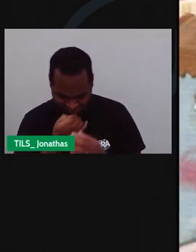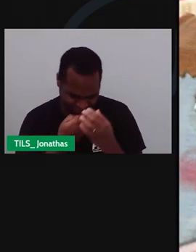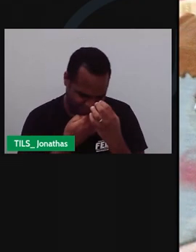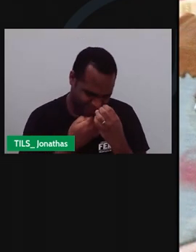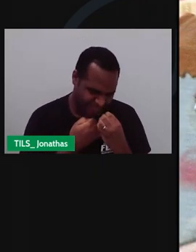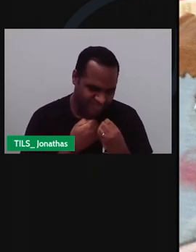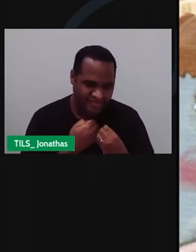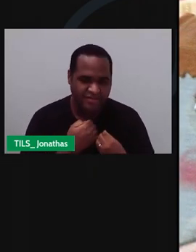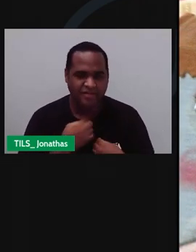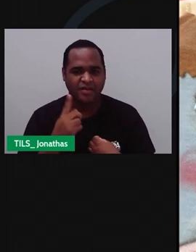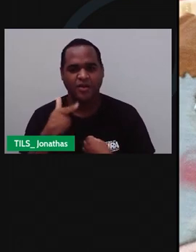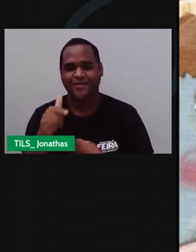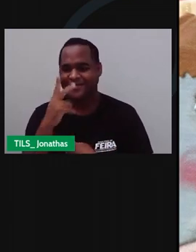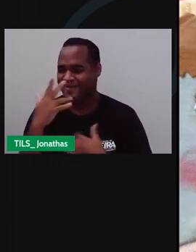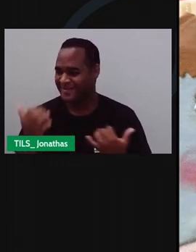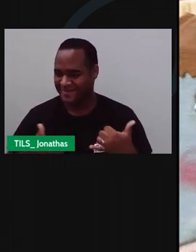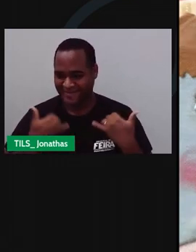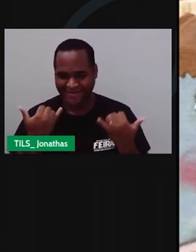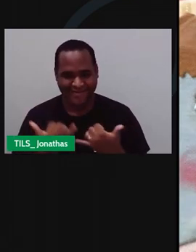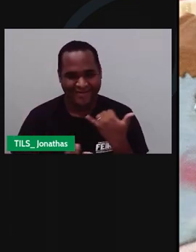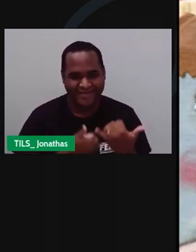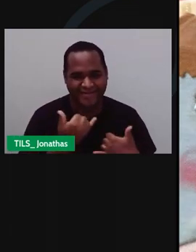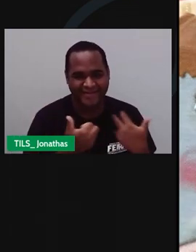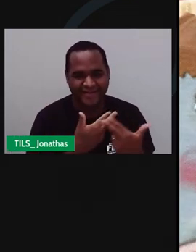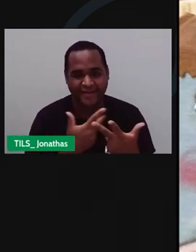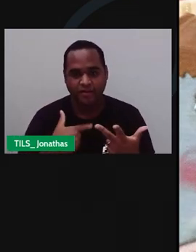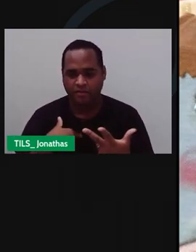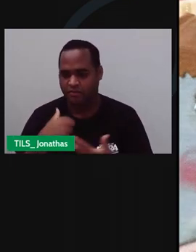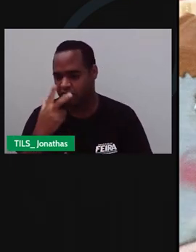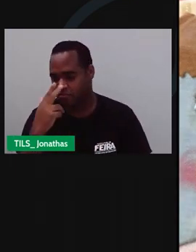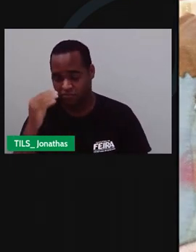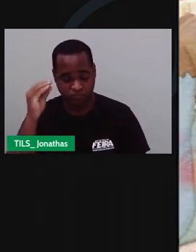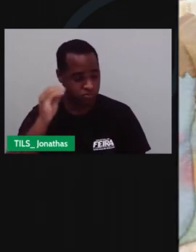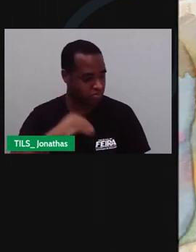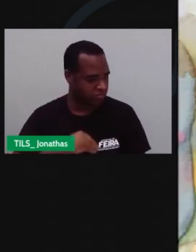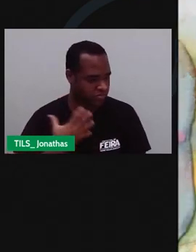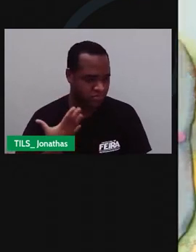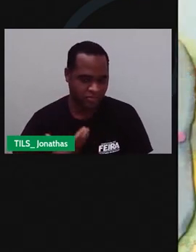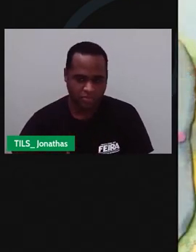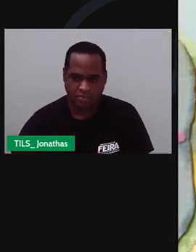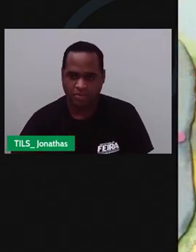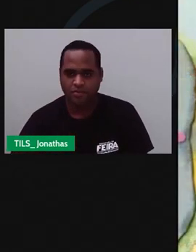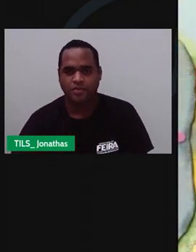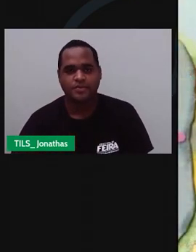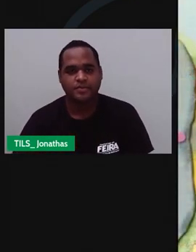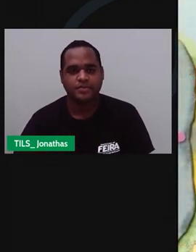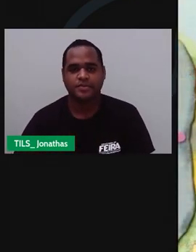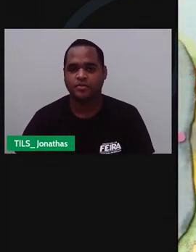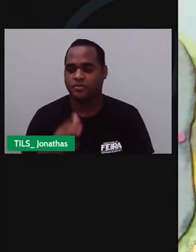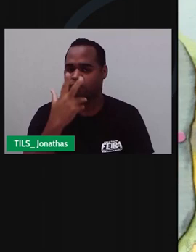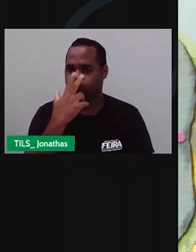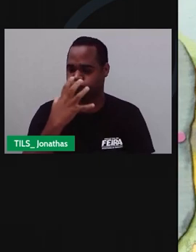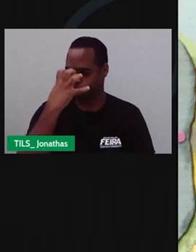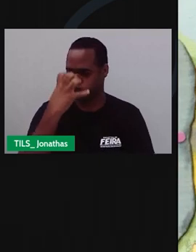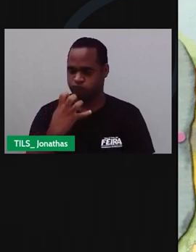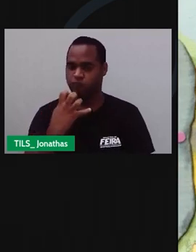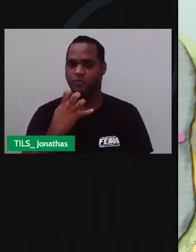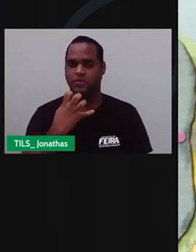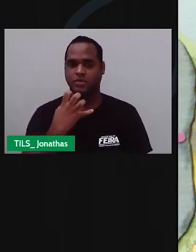Um divertido Outro enfadonho Um é enfesado